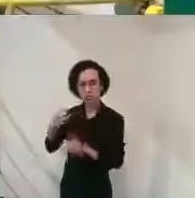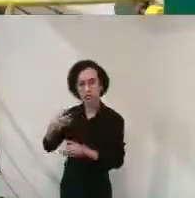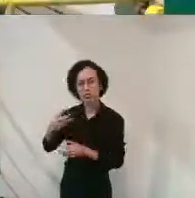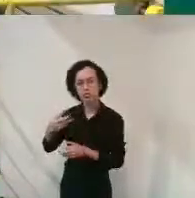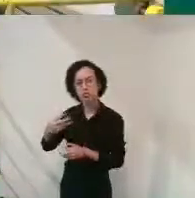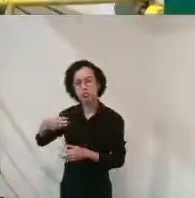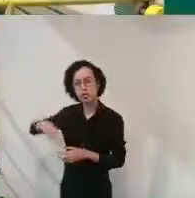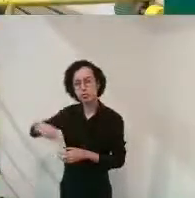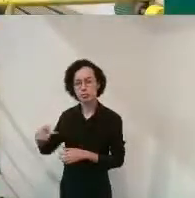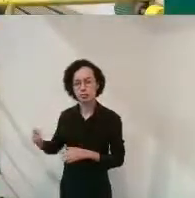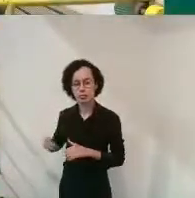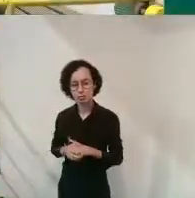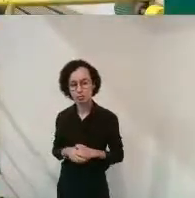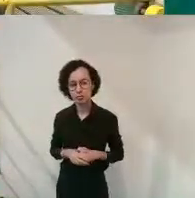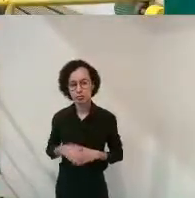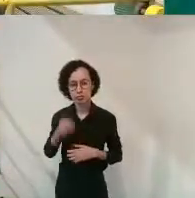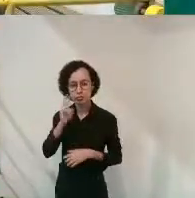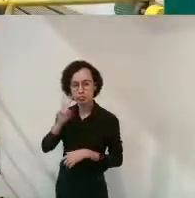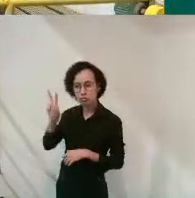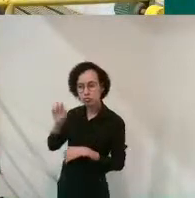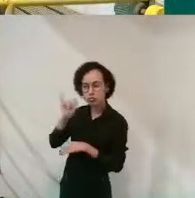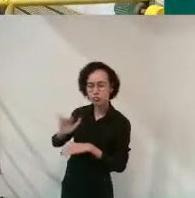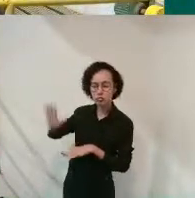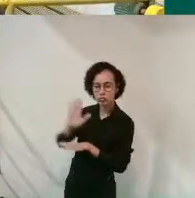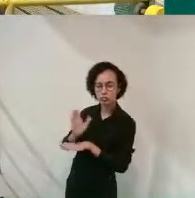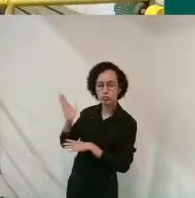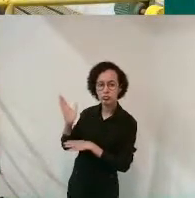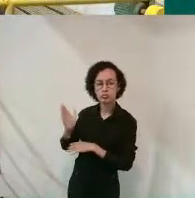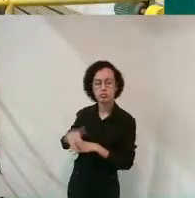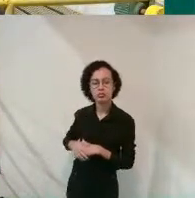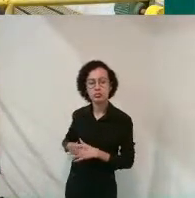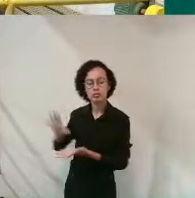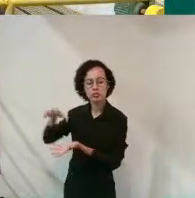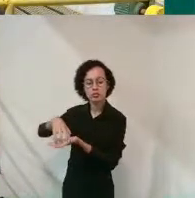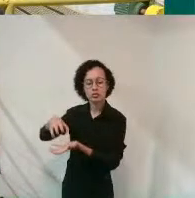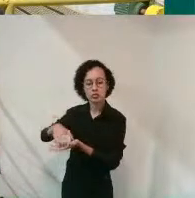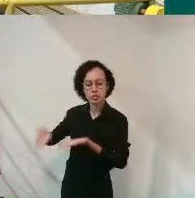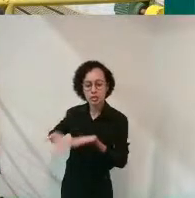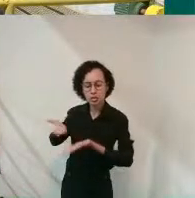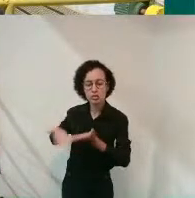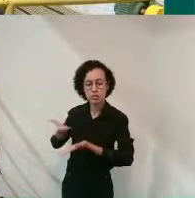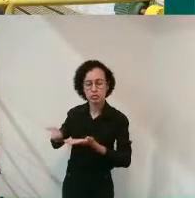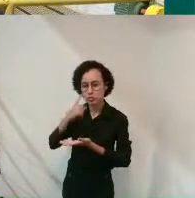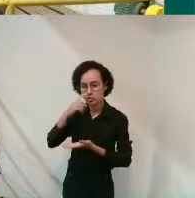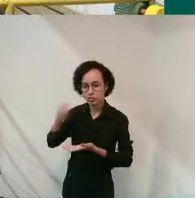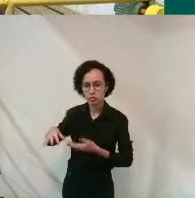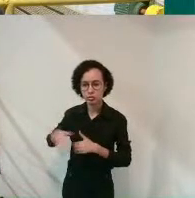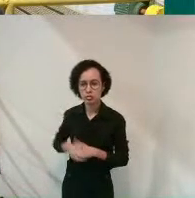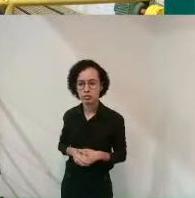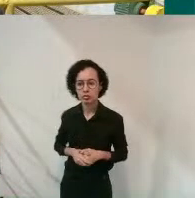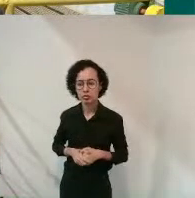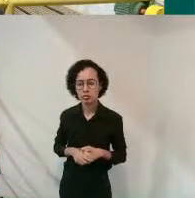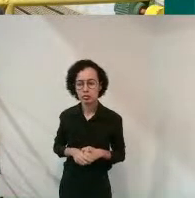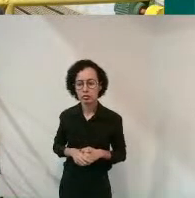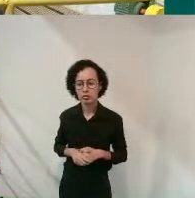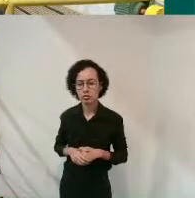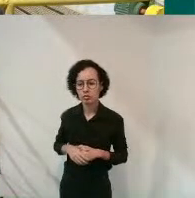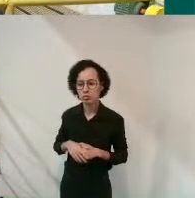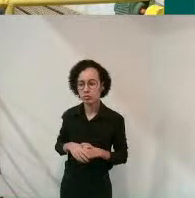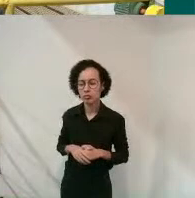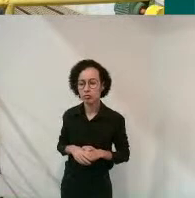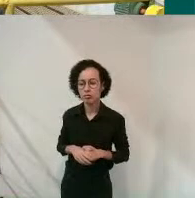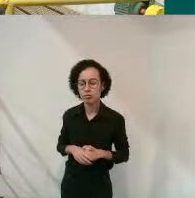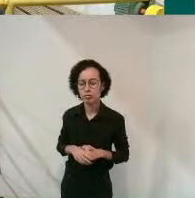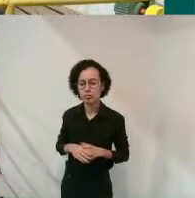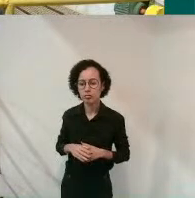Nós podemos... aqui uma central de triagem, né, de central de tratamento de resíduo, que foi a CTR Candeias, doutora Tassila, da